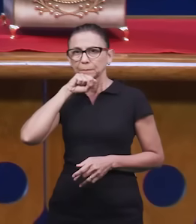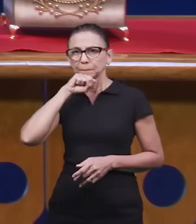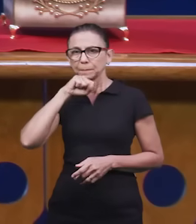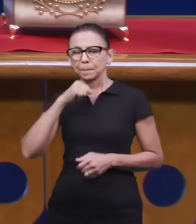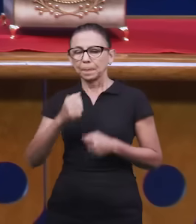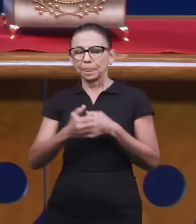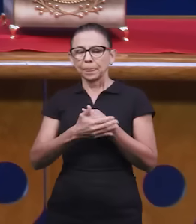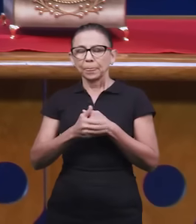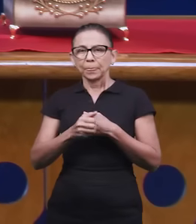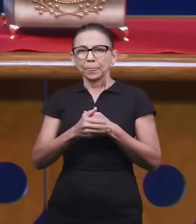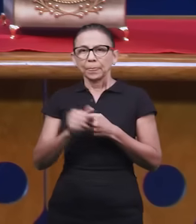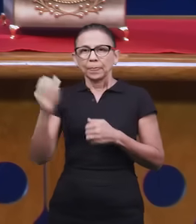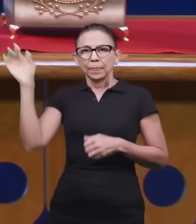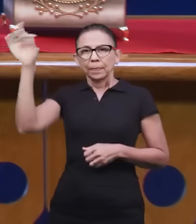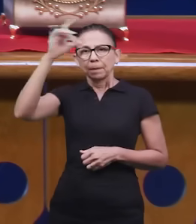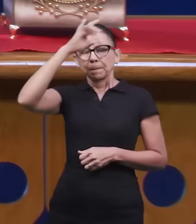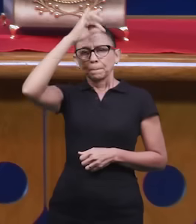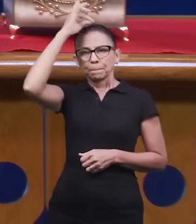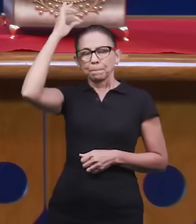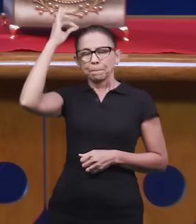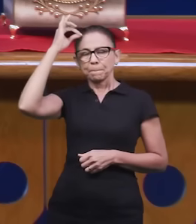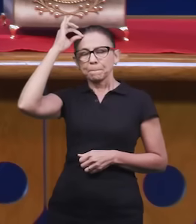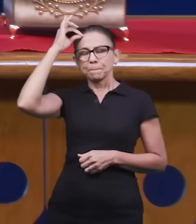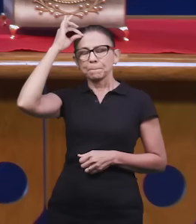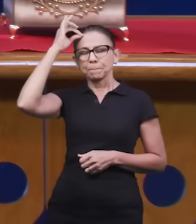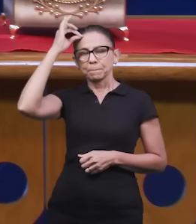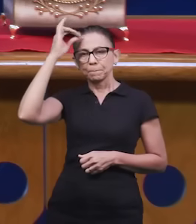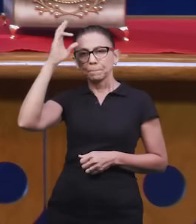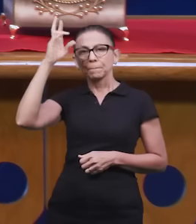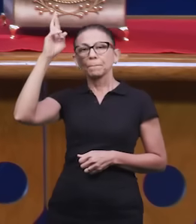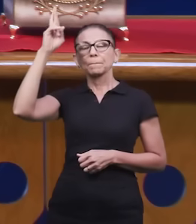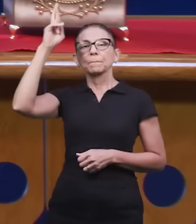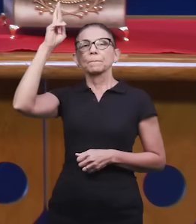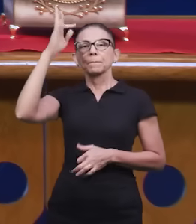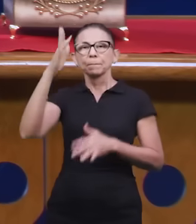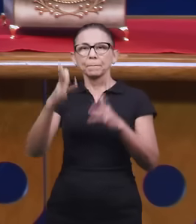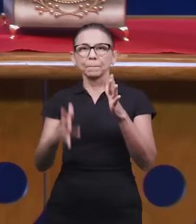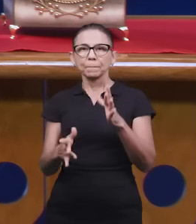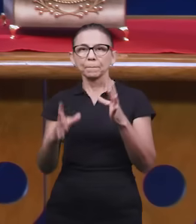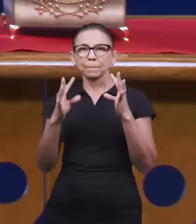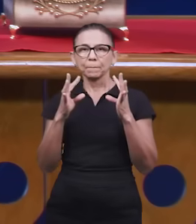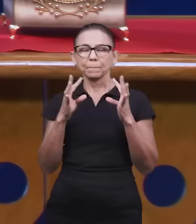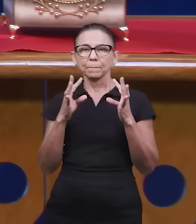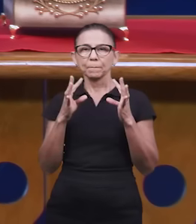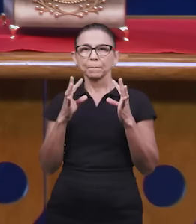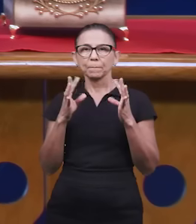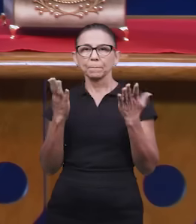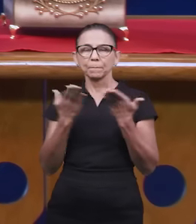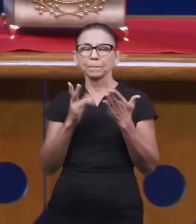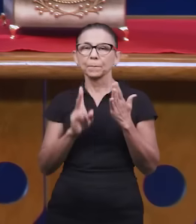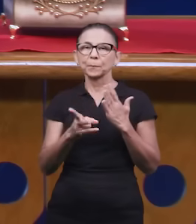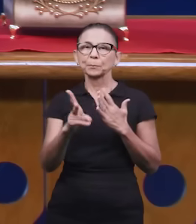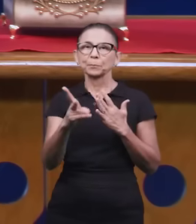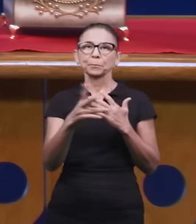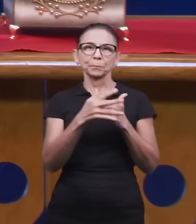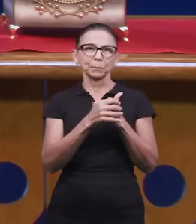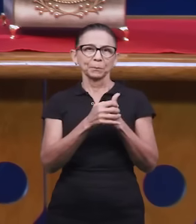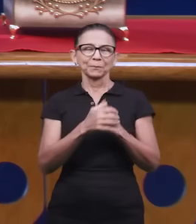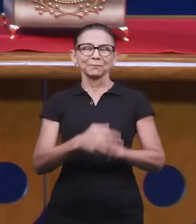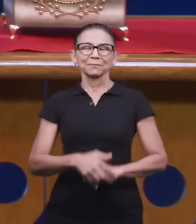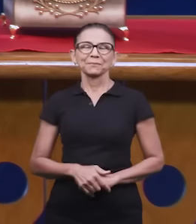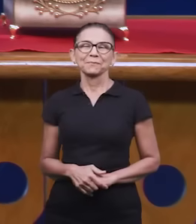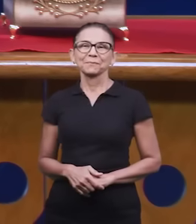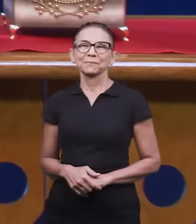eterno Pai, as doces, santas e ternas consolações do Espírito Santo de Deus estejam convosco agora e para